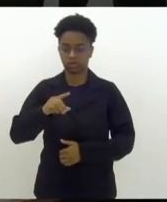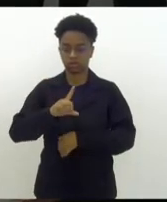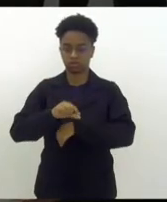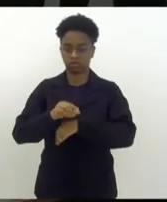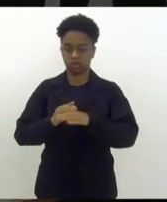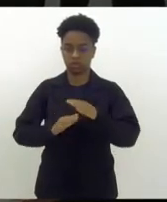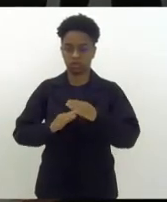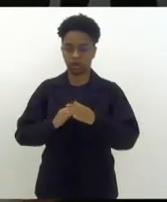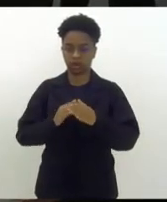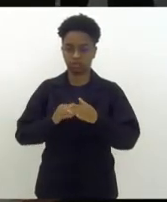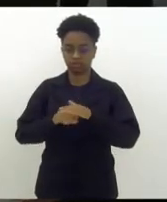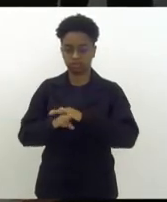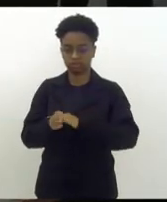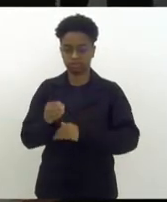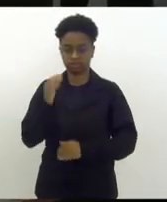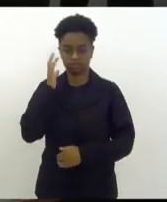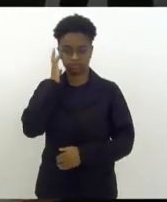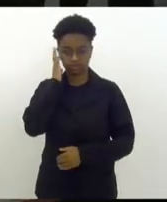regimental